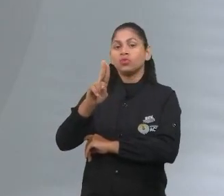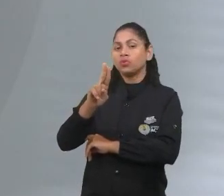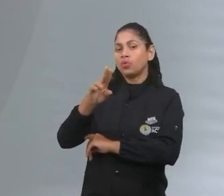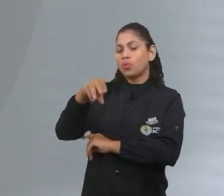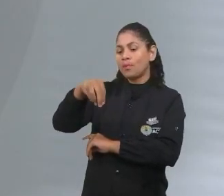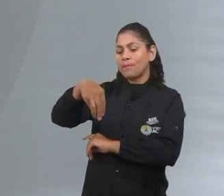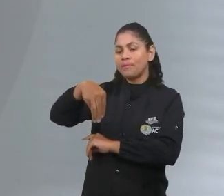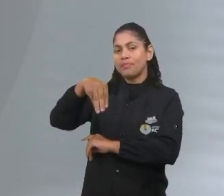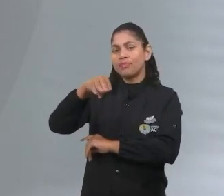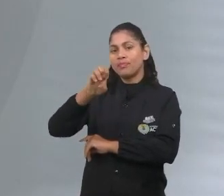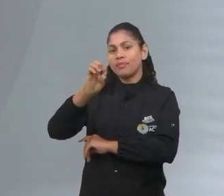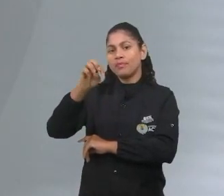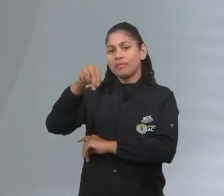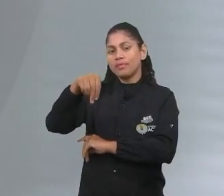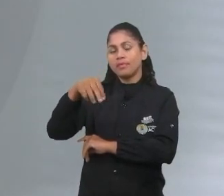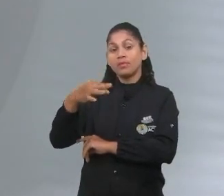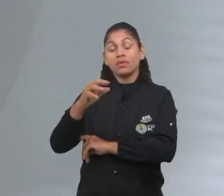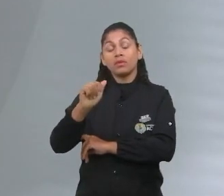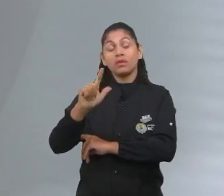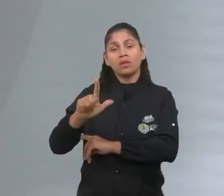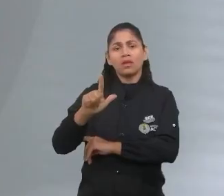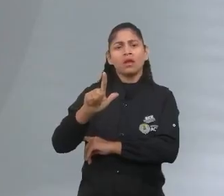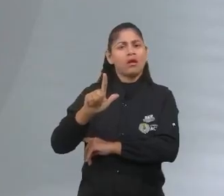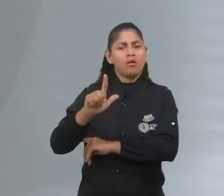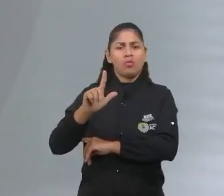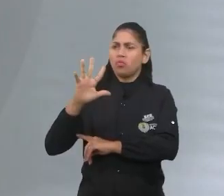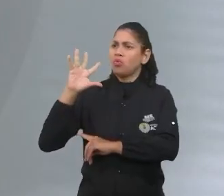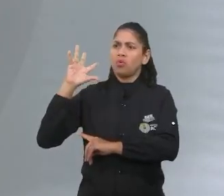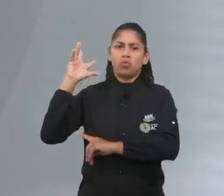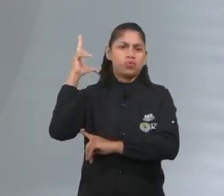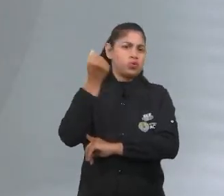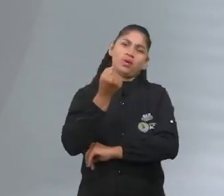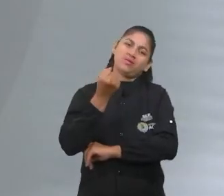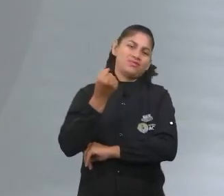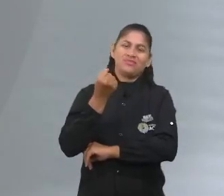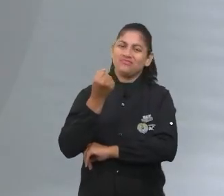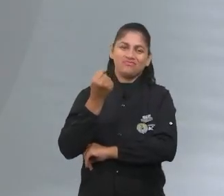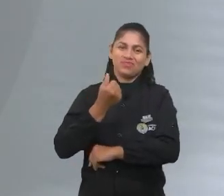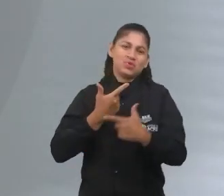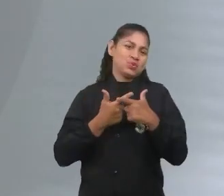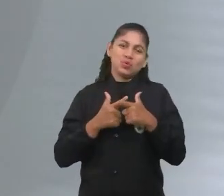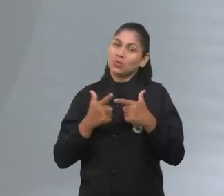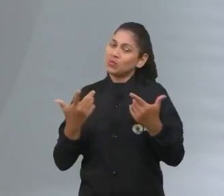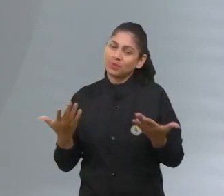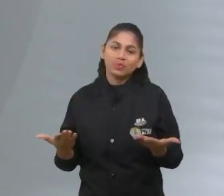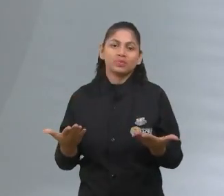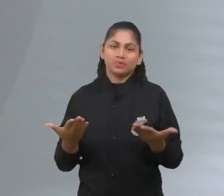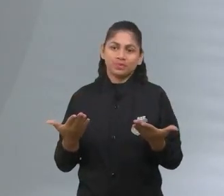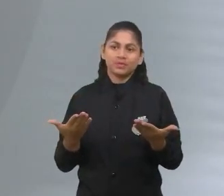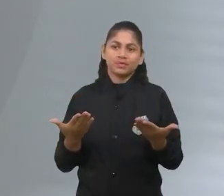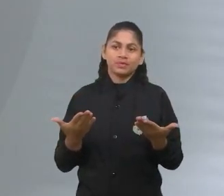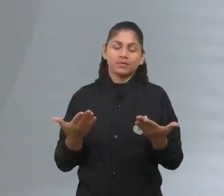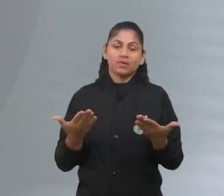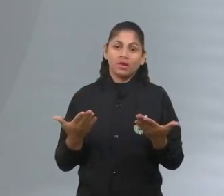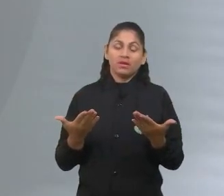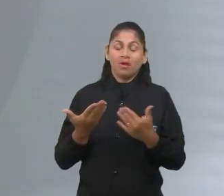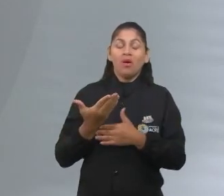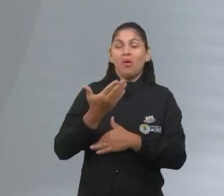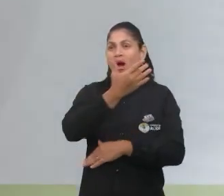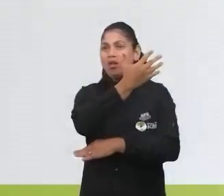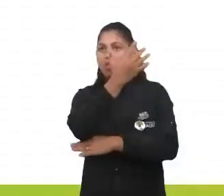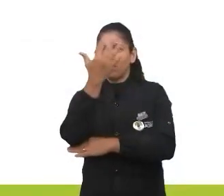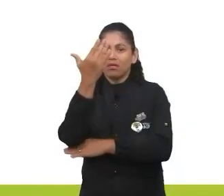promessa. E ainda trouxe esse domínio tirânico, né, sobre o homem e sobre a natureza.